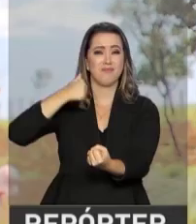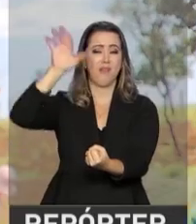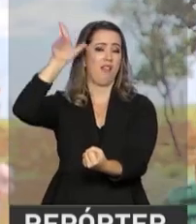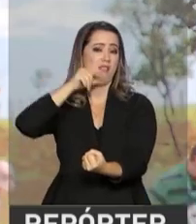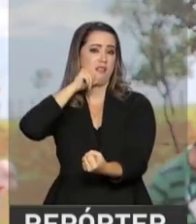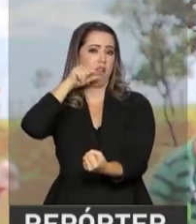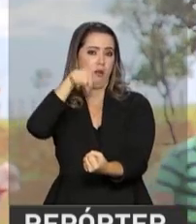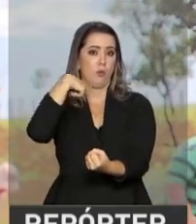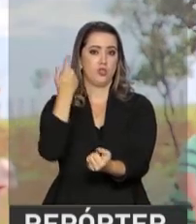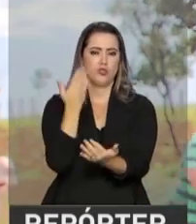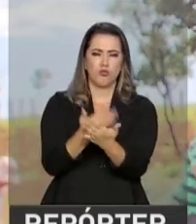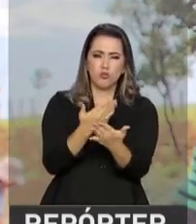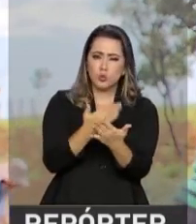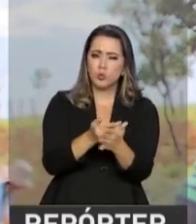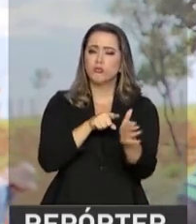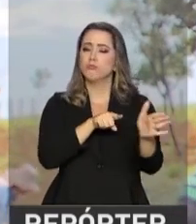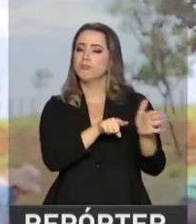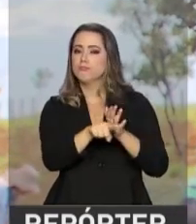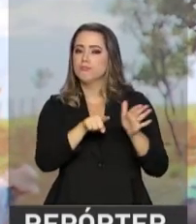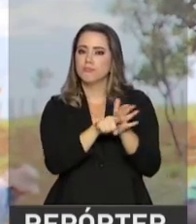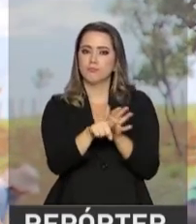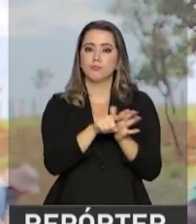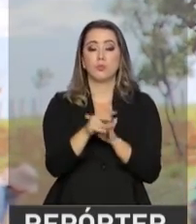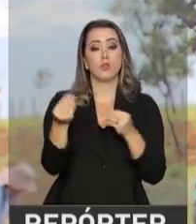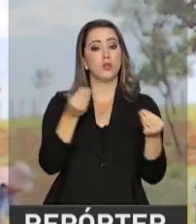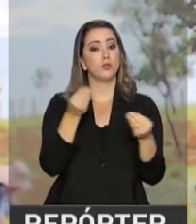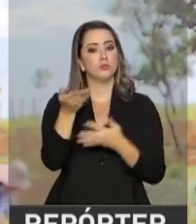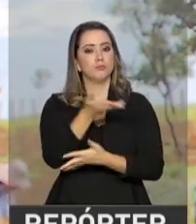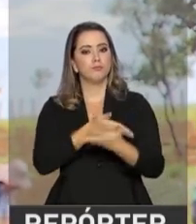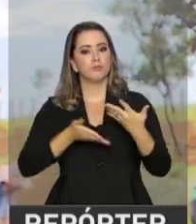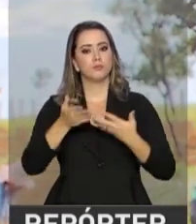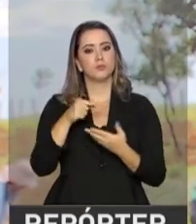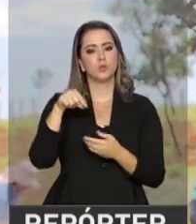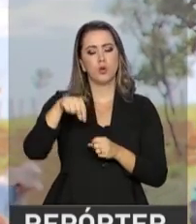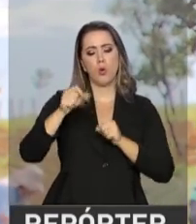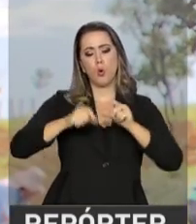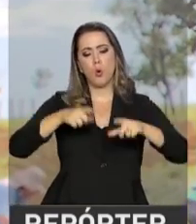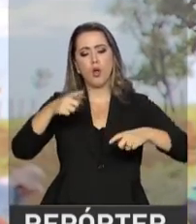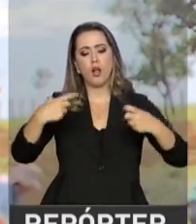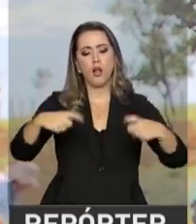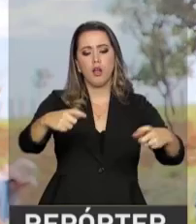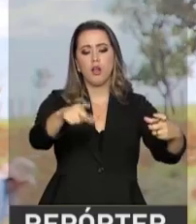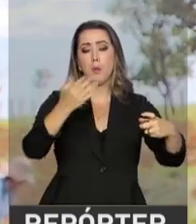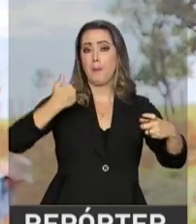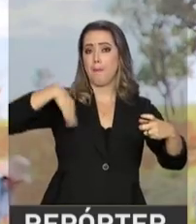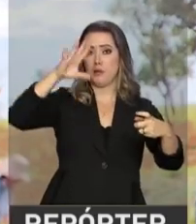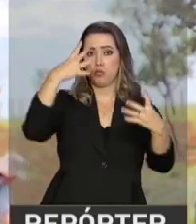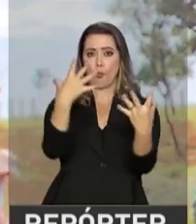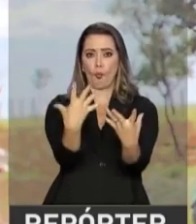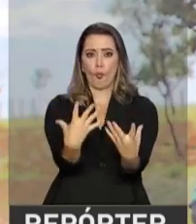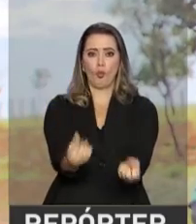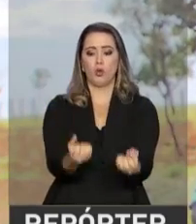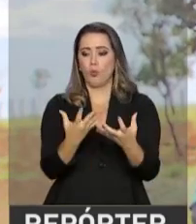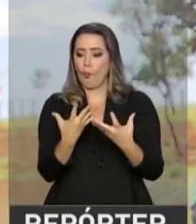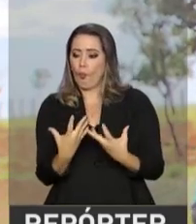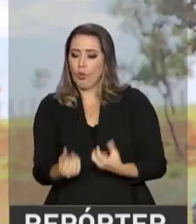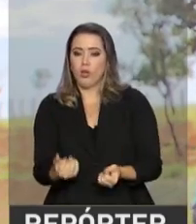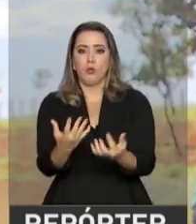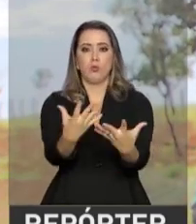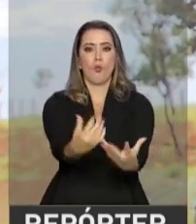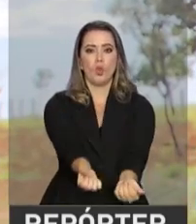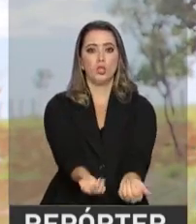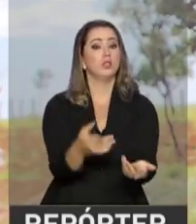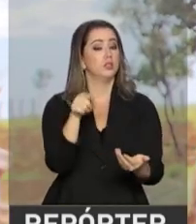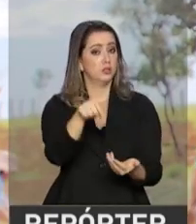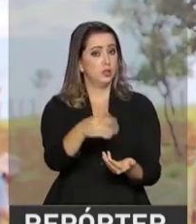maiores no futuro de estudar como que essa relação restaurar essa área está infiltrando mais a água tá dando mais